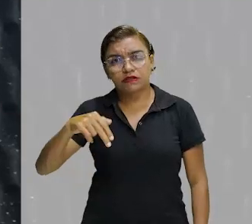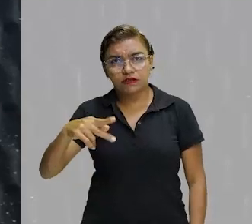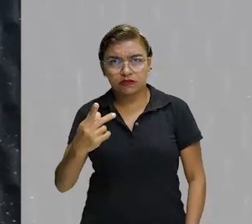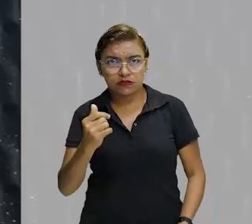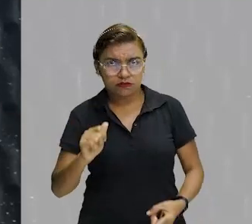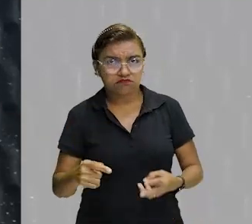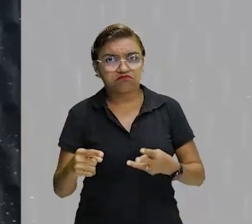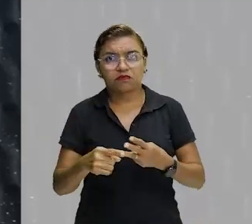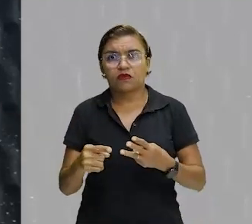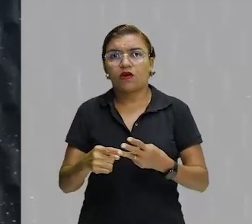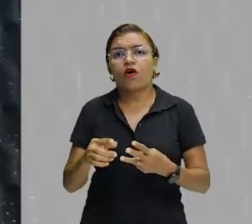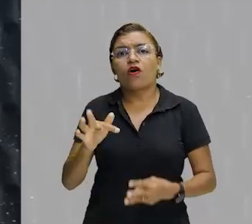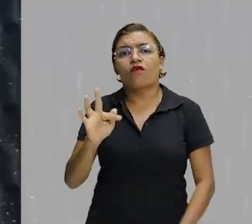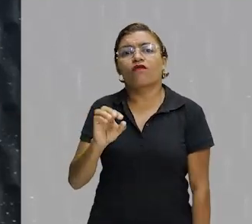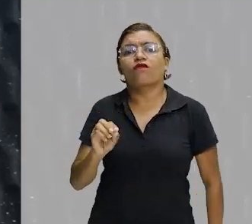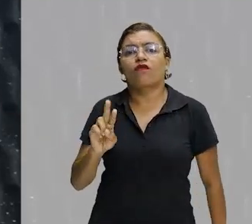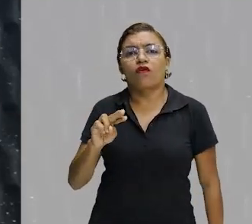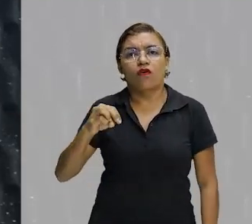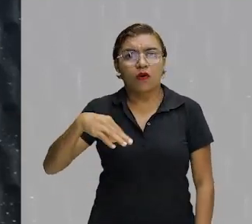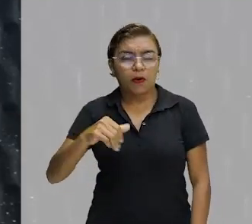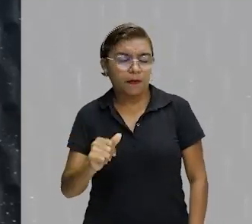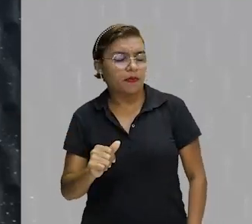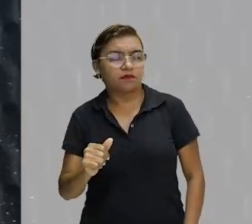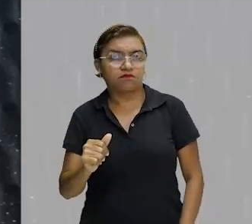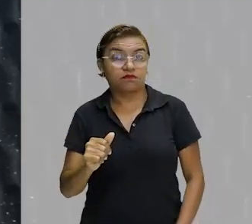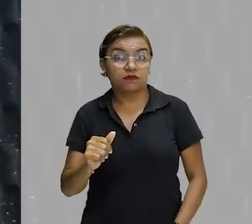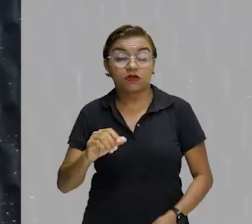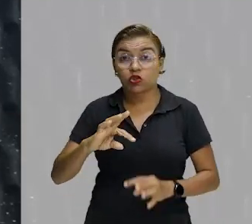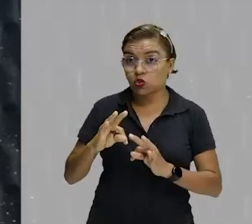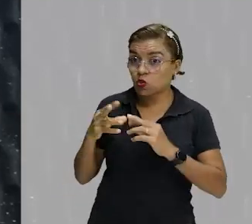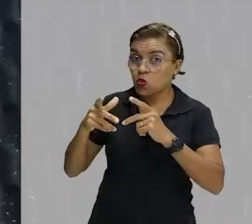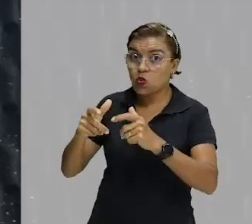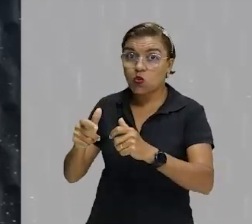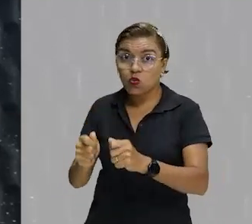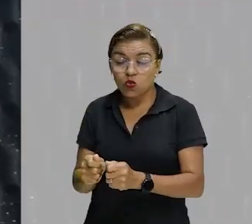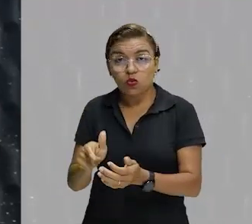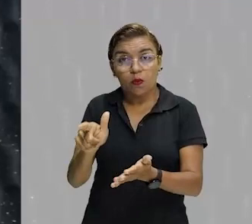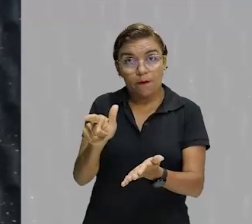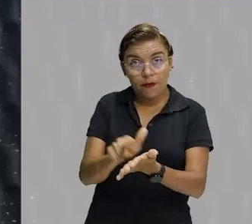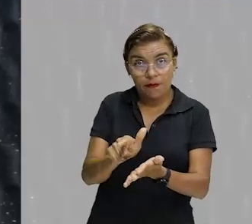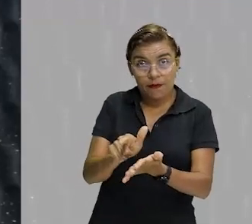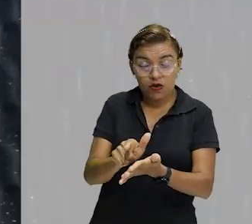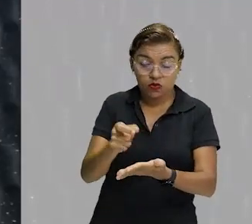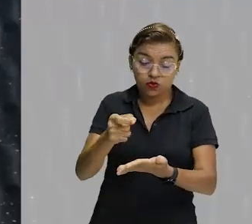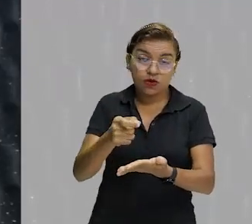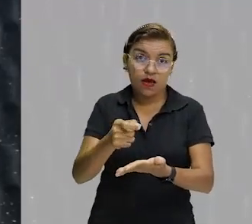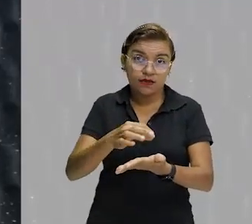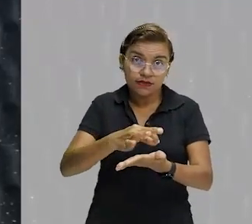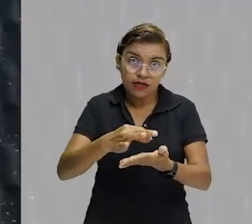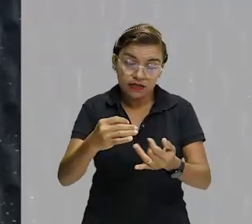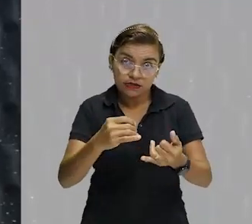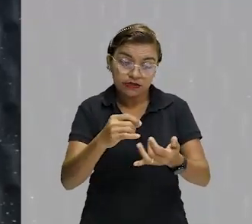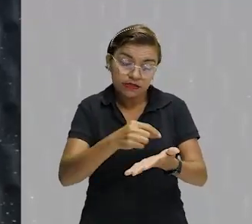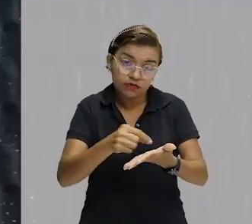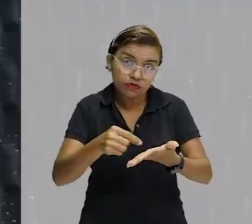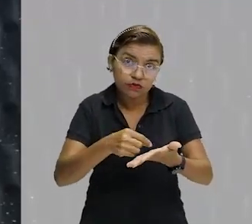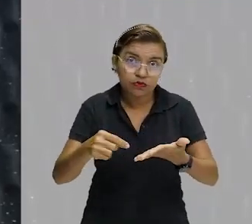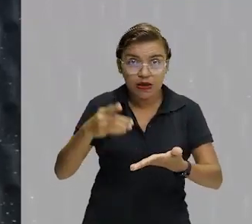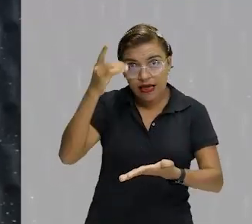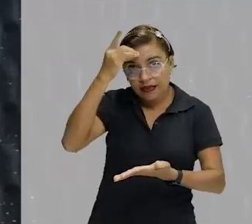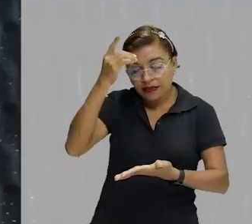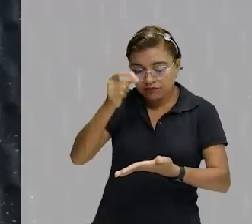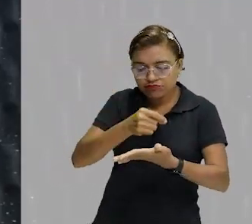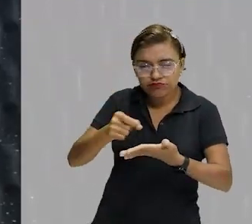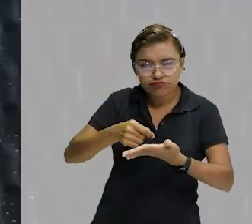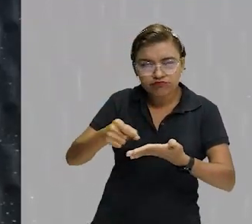misturar todas para colocar no papel ou no espaço as minhas ideias.